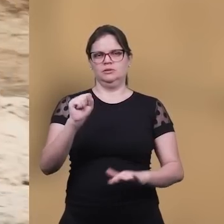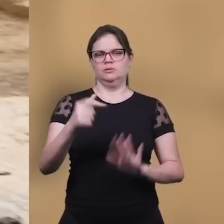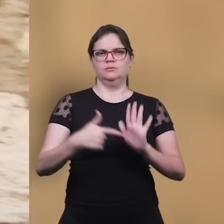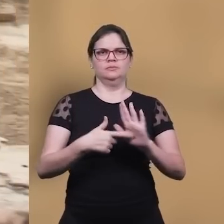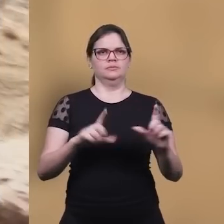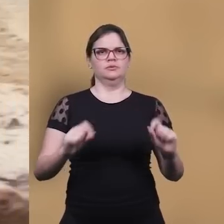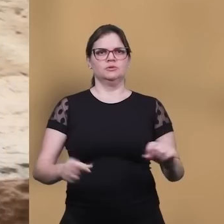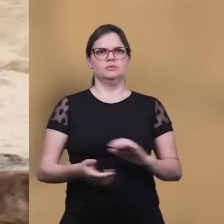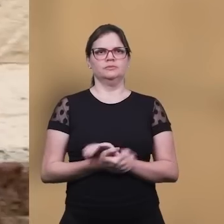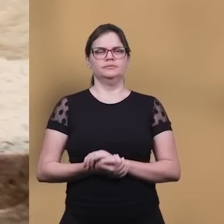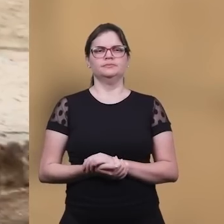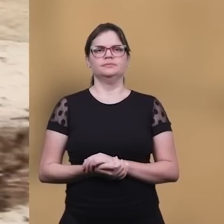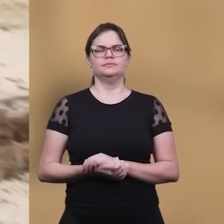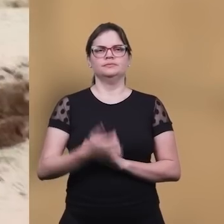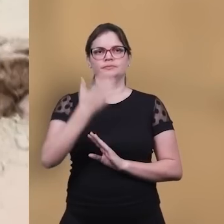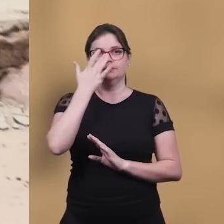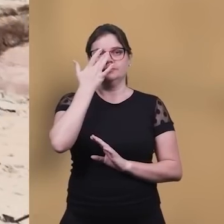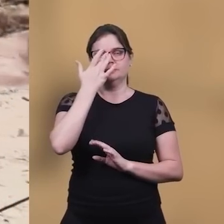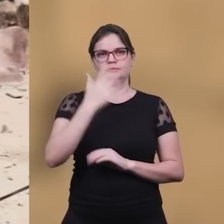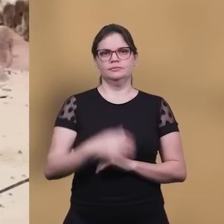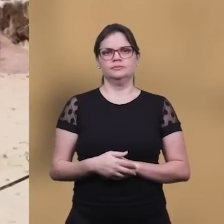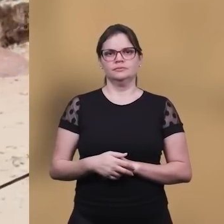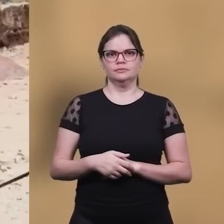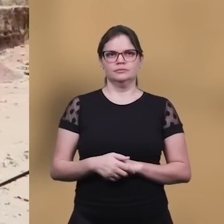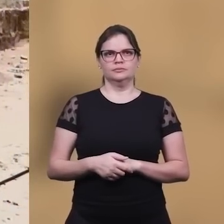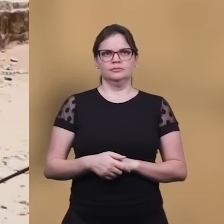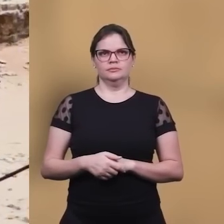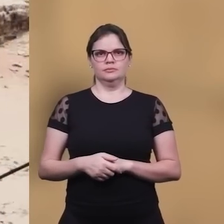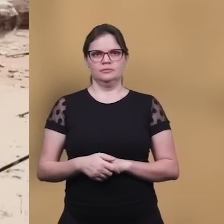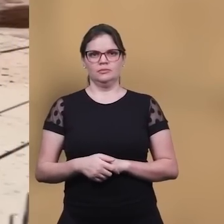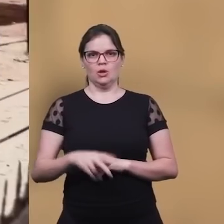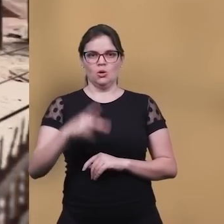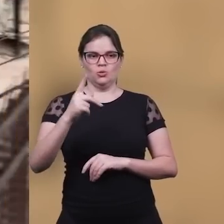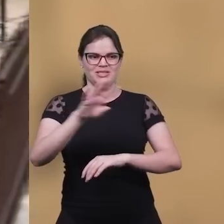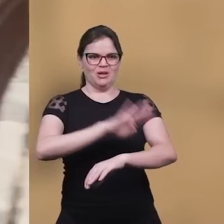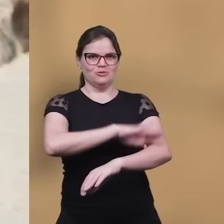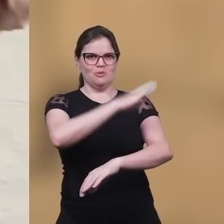assim, ó, encherei teus montes de cadáveres,